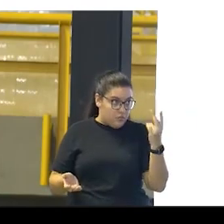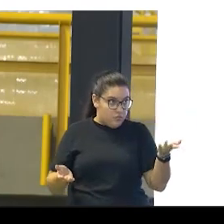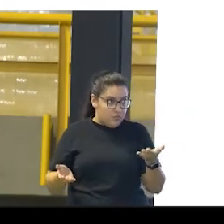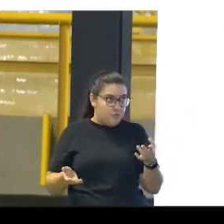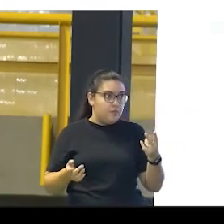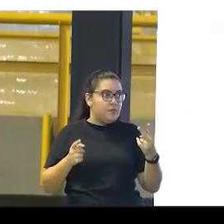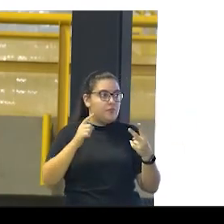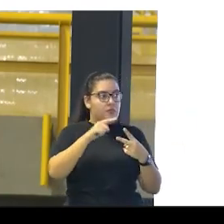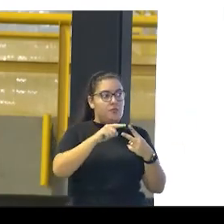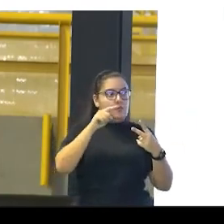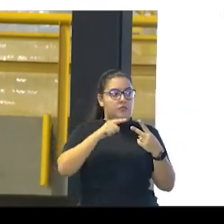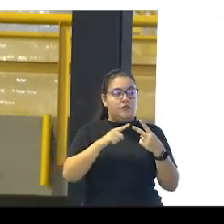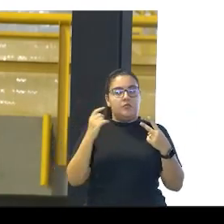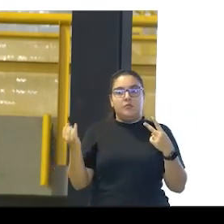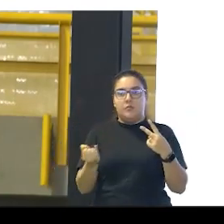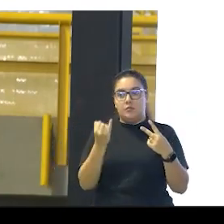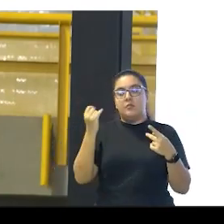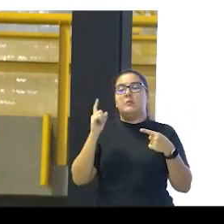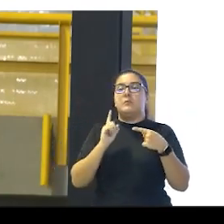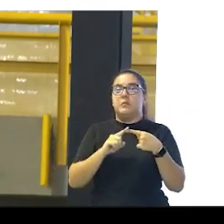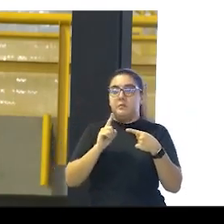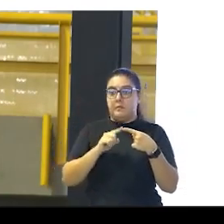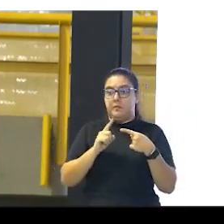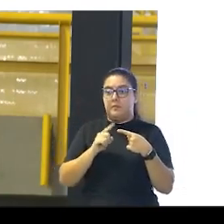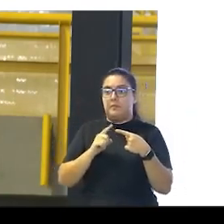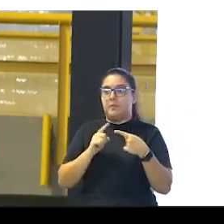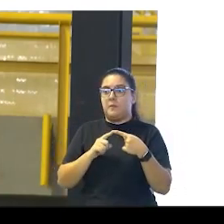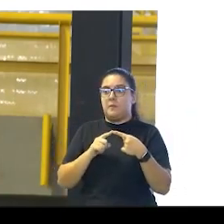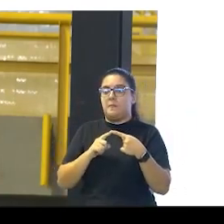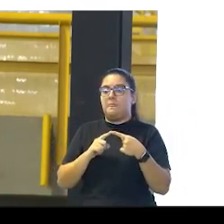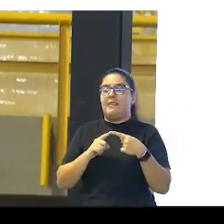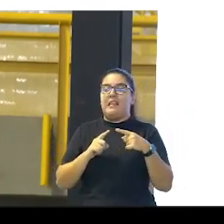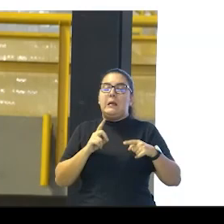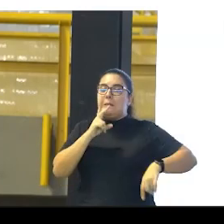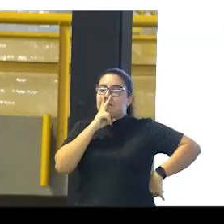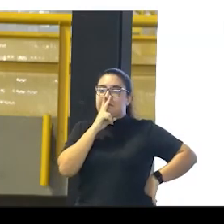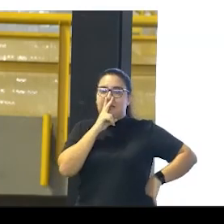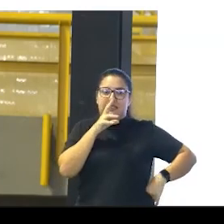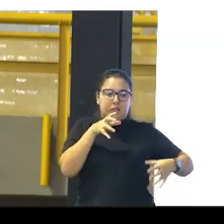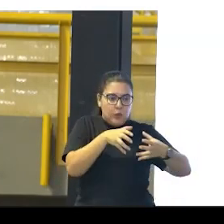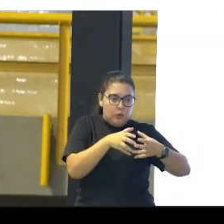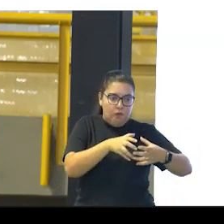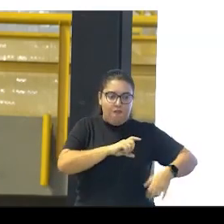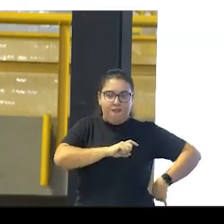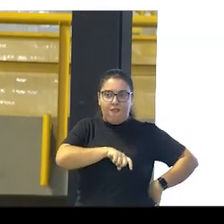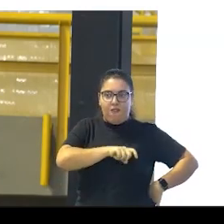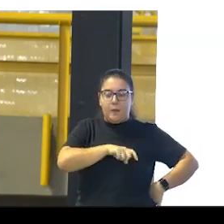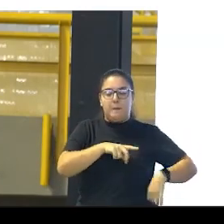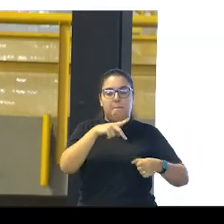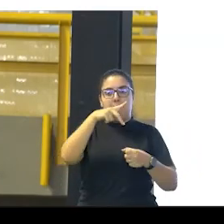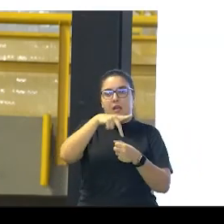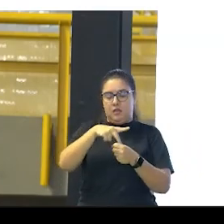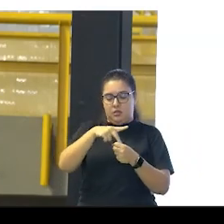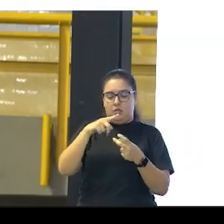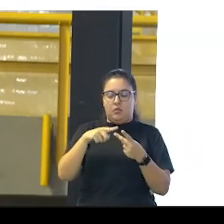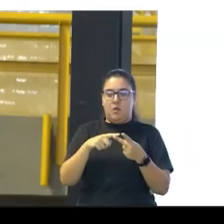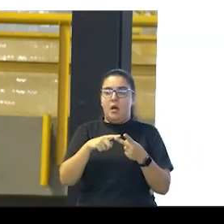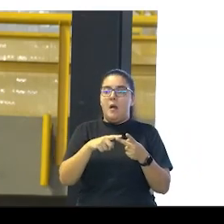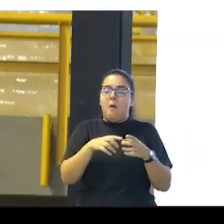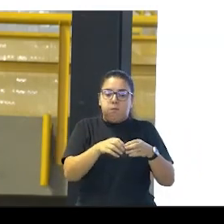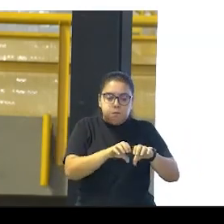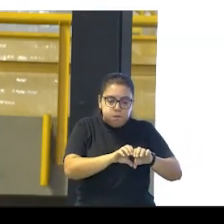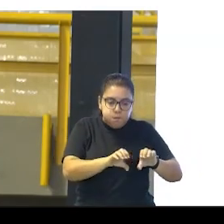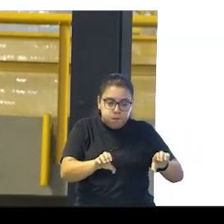Dois aspectos importantes. Primeiro, são os vilões. Quando você coloca petróleo, carvão